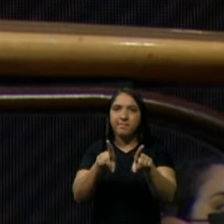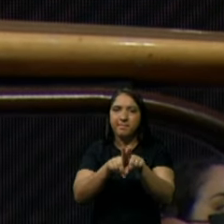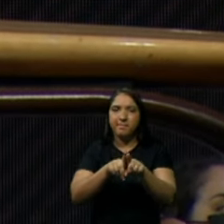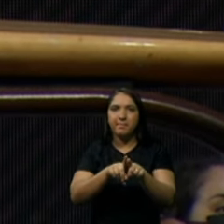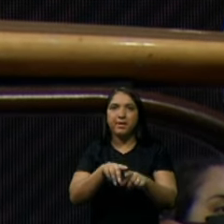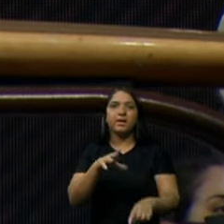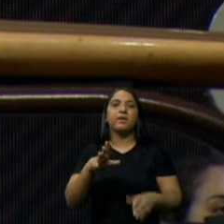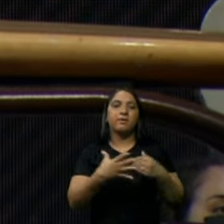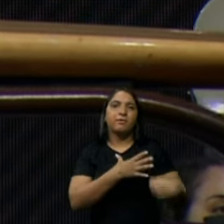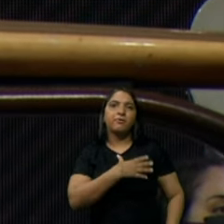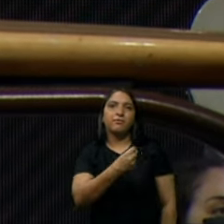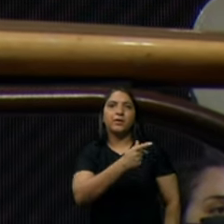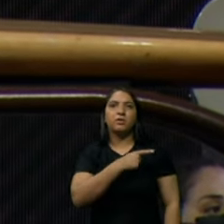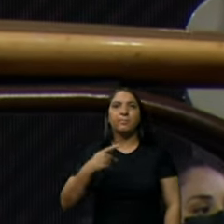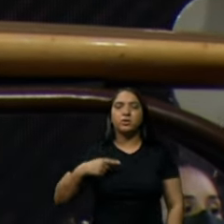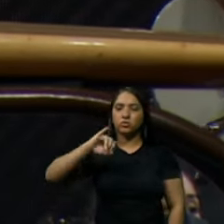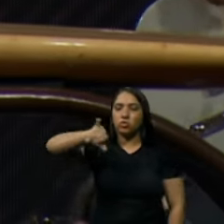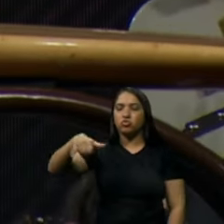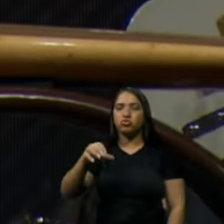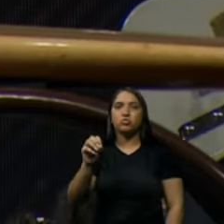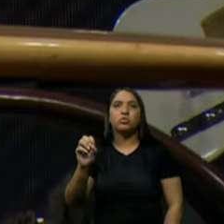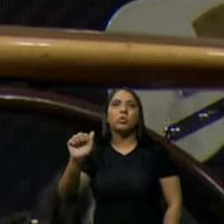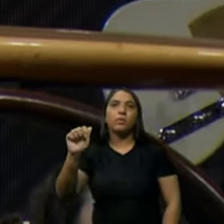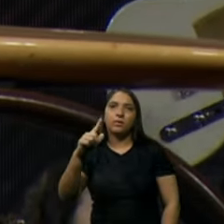passar aí rapidinho aí me ajuda